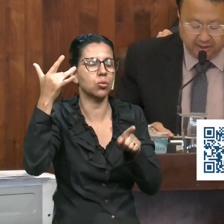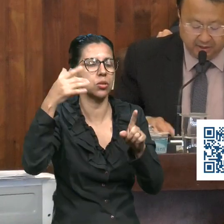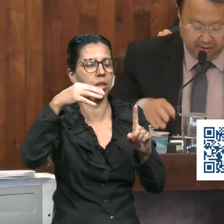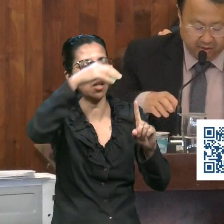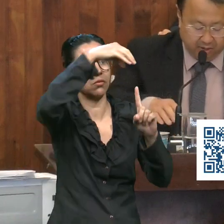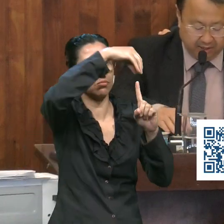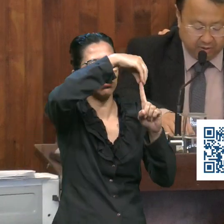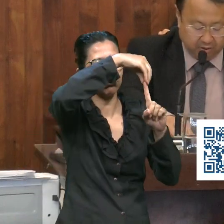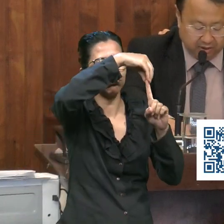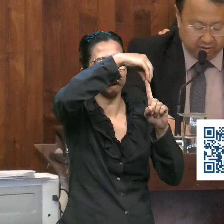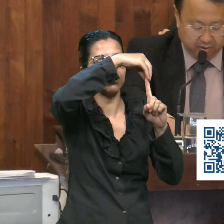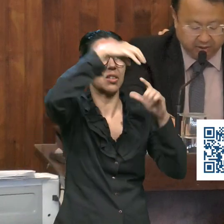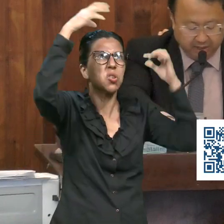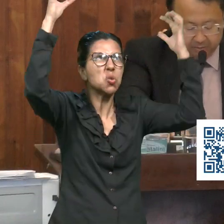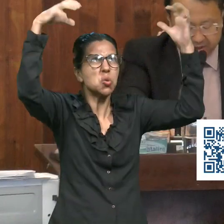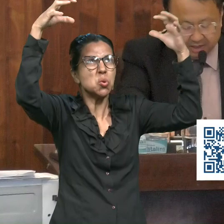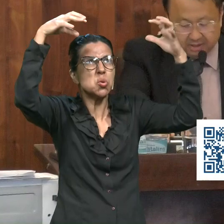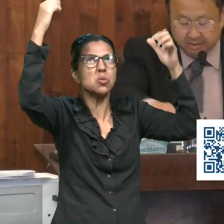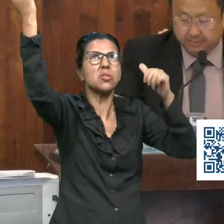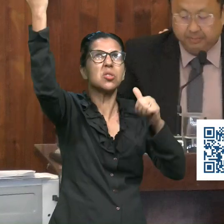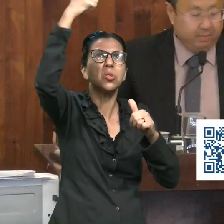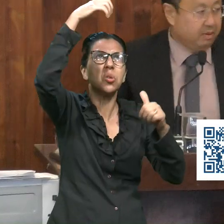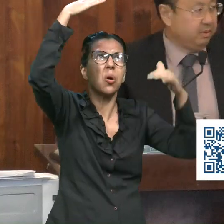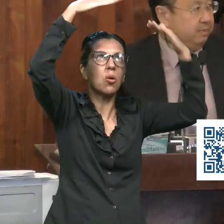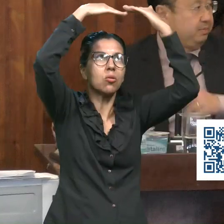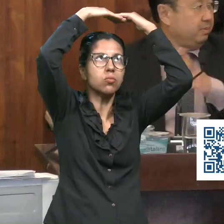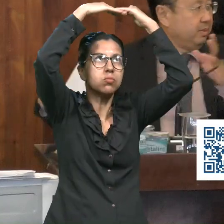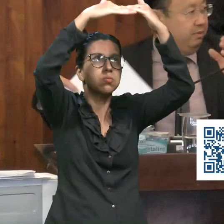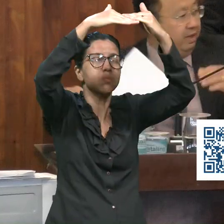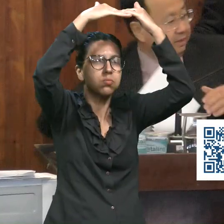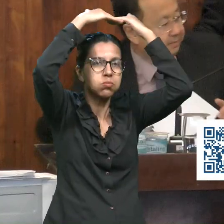e proteção adequada contra os intempéries.